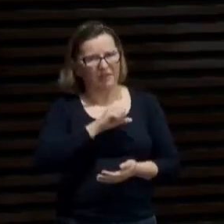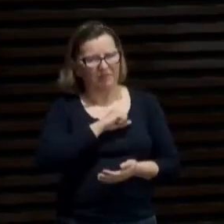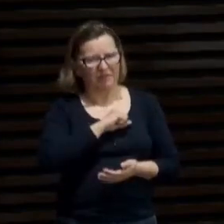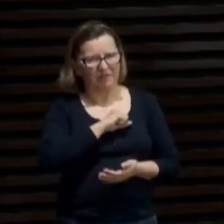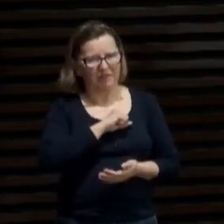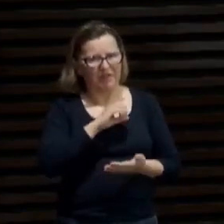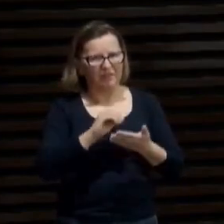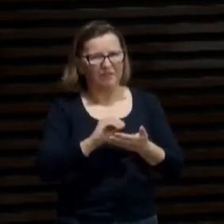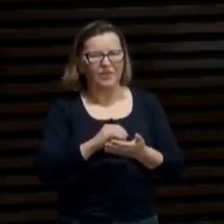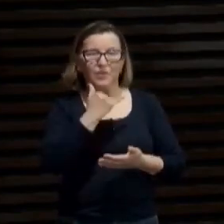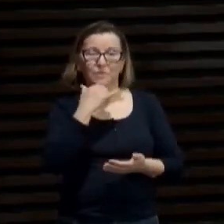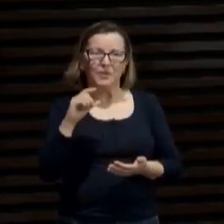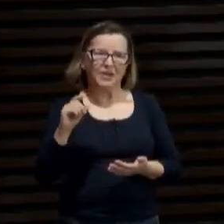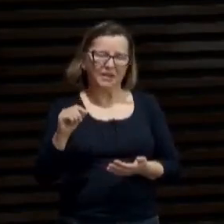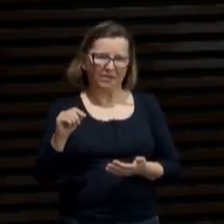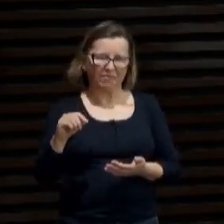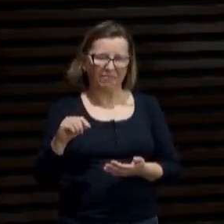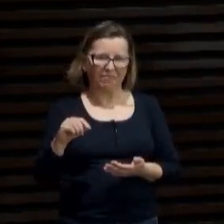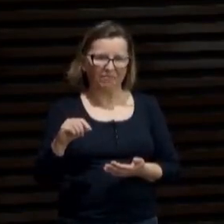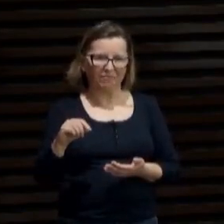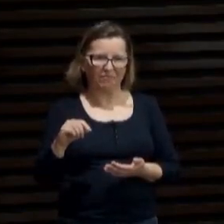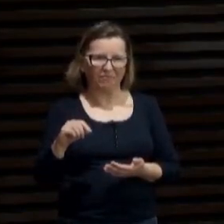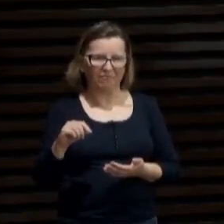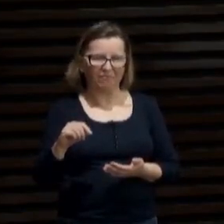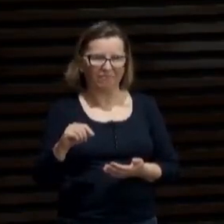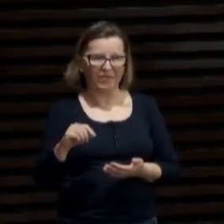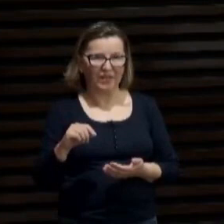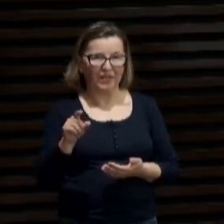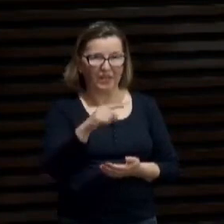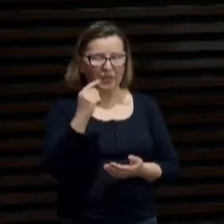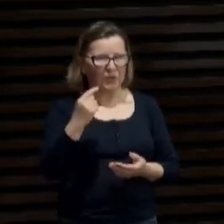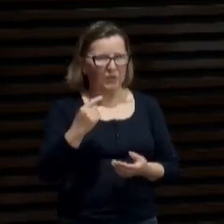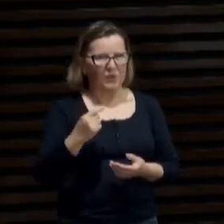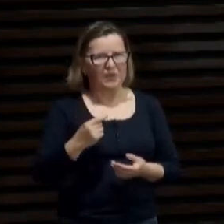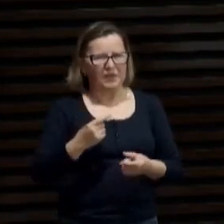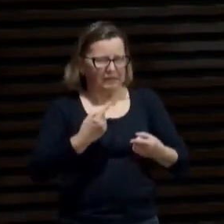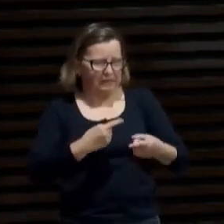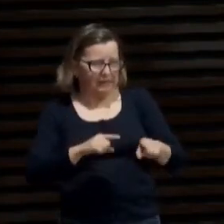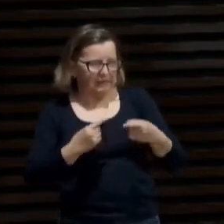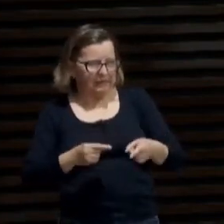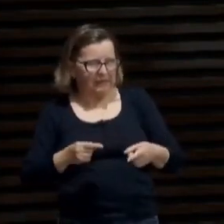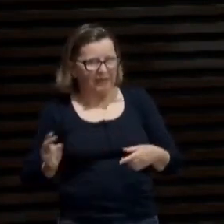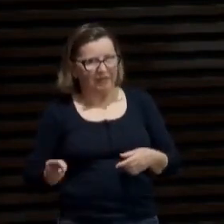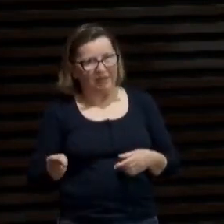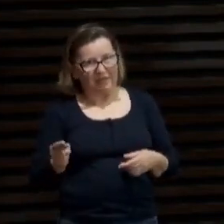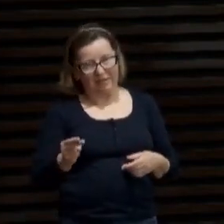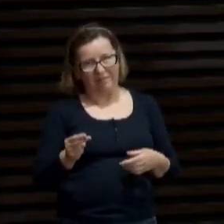de perdão, são verdugos que nos atormentam perpetuamente, enquanto nós não liberarmos o